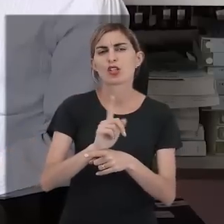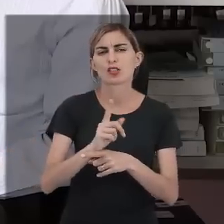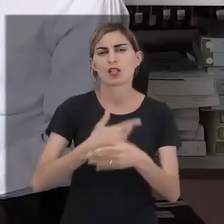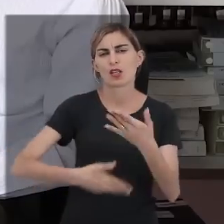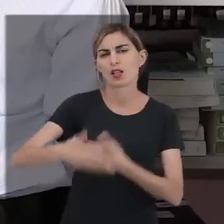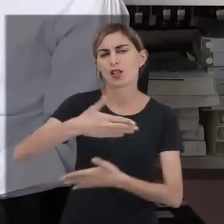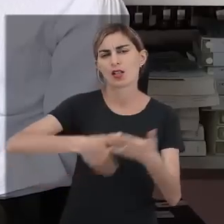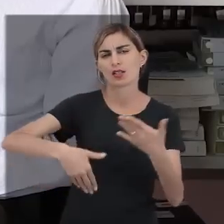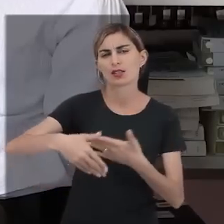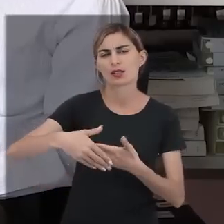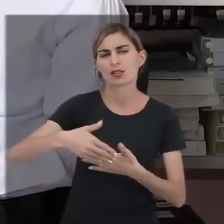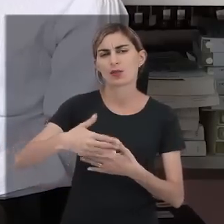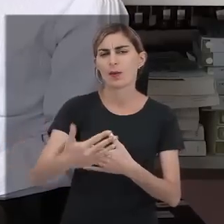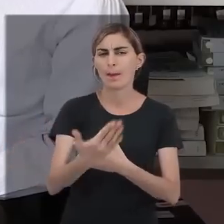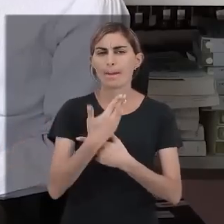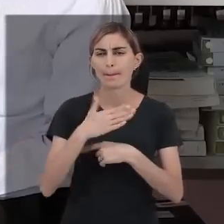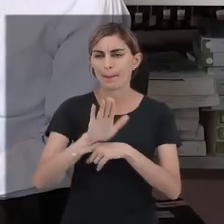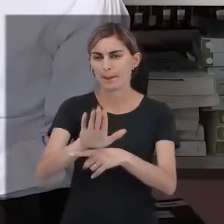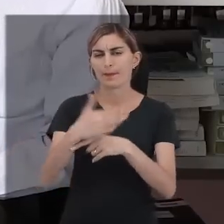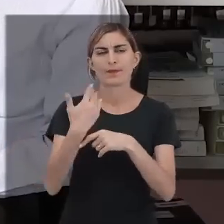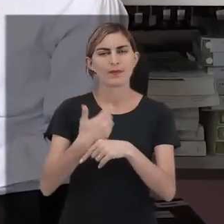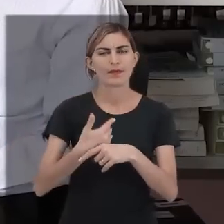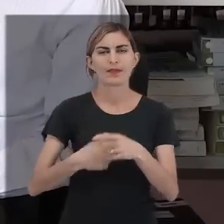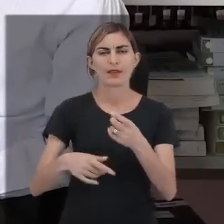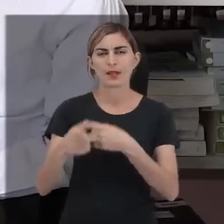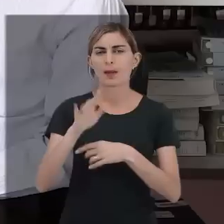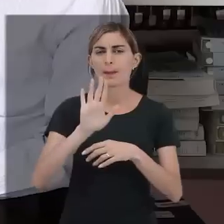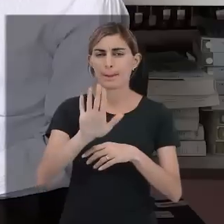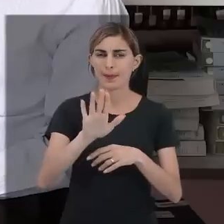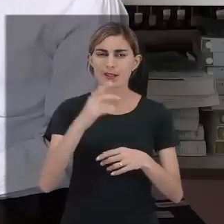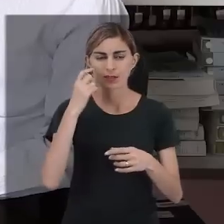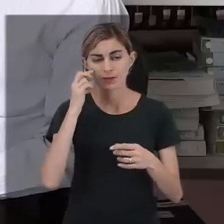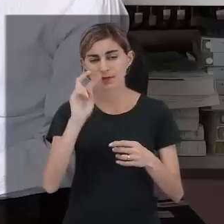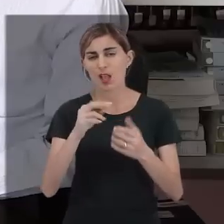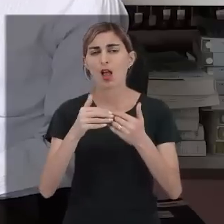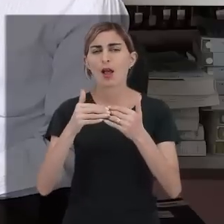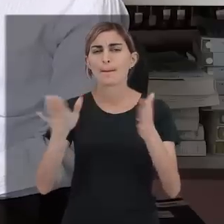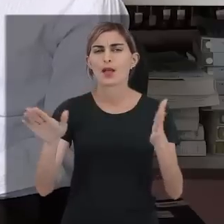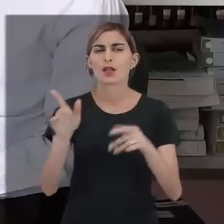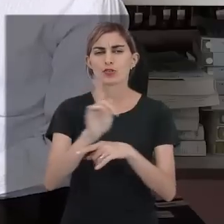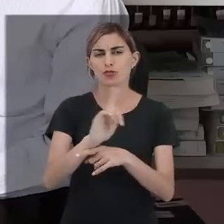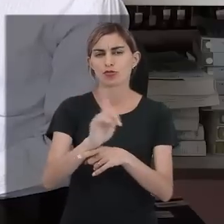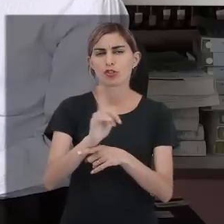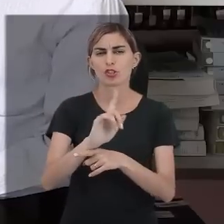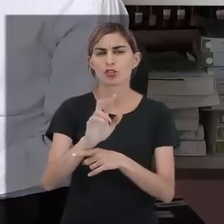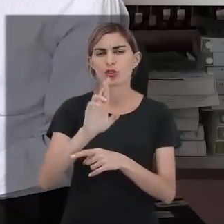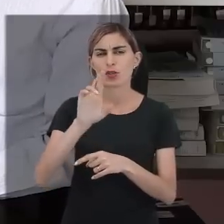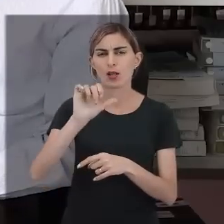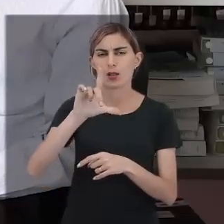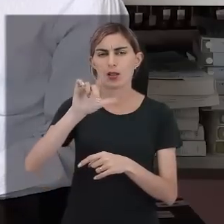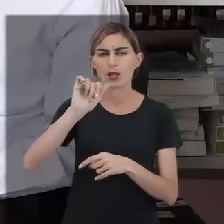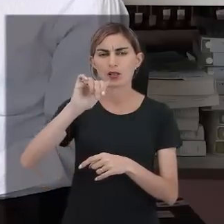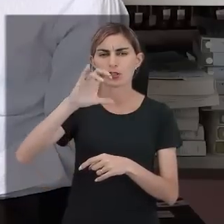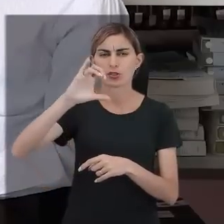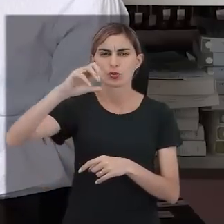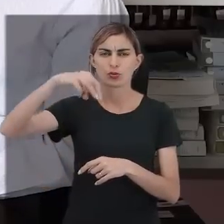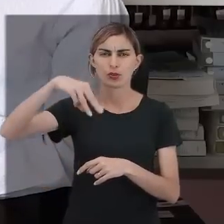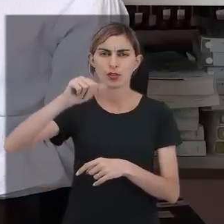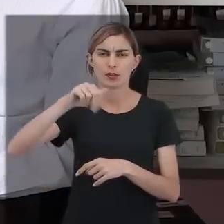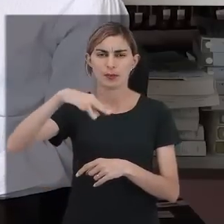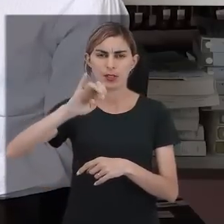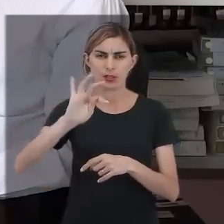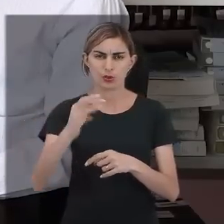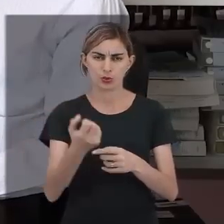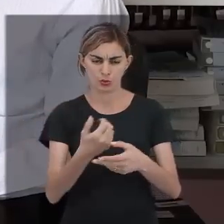relação mutuamente benéfica entre fornecedores. Mas esse princípio ele foi aberto para a gestão de relacionamento. Ou seja, não é só o